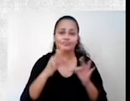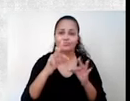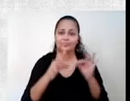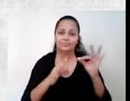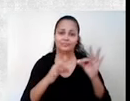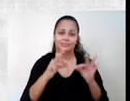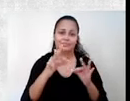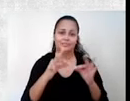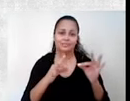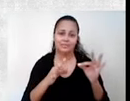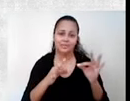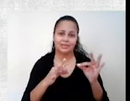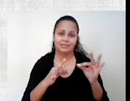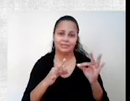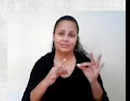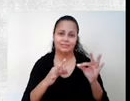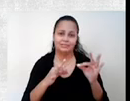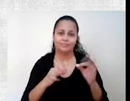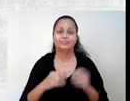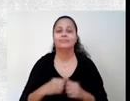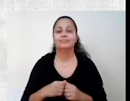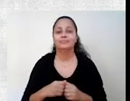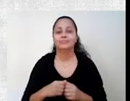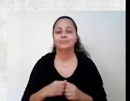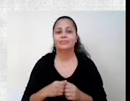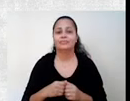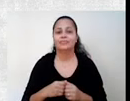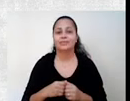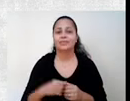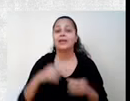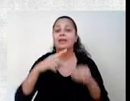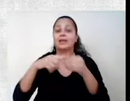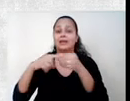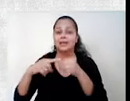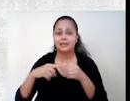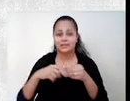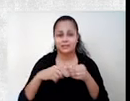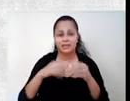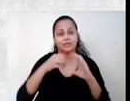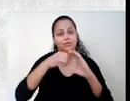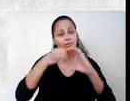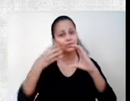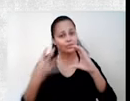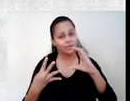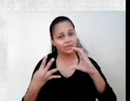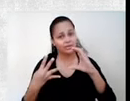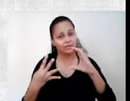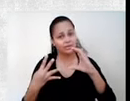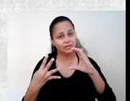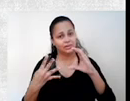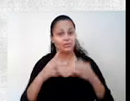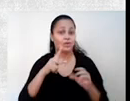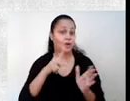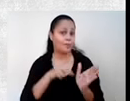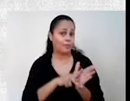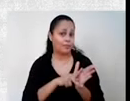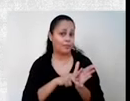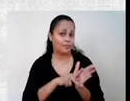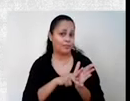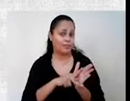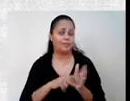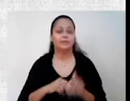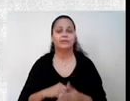sem planejamento, o que acabava deixando as cidades com uma característica